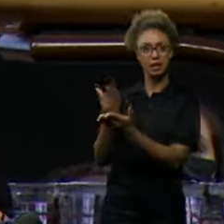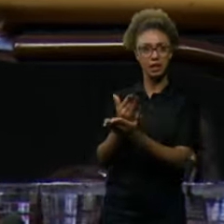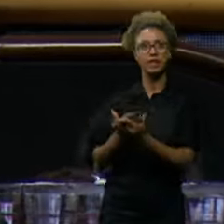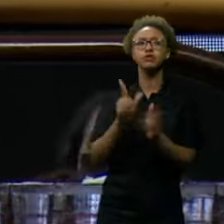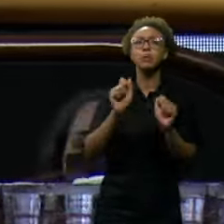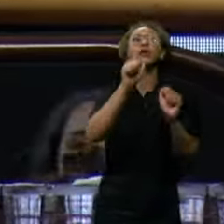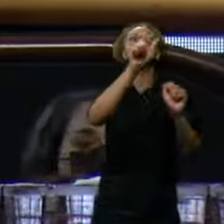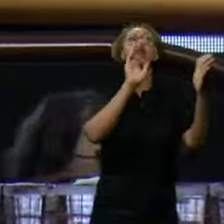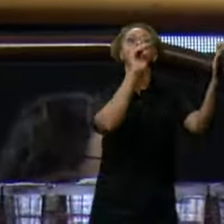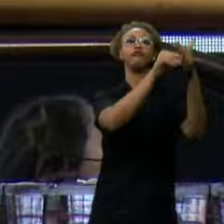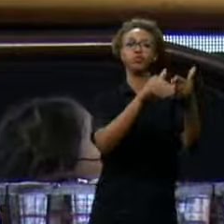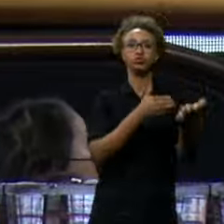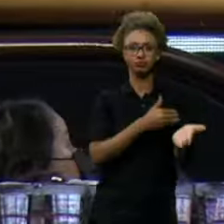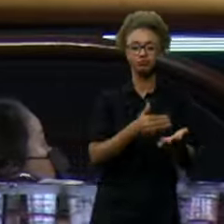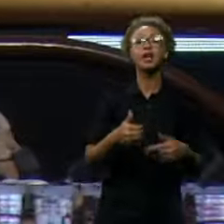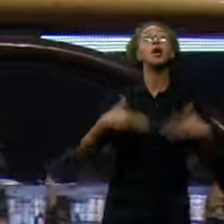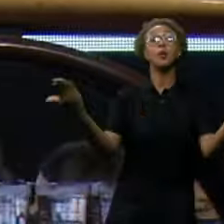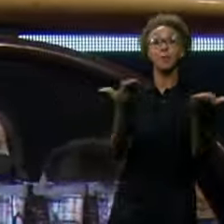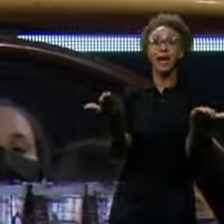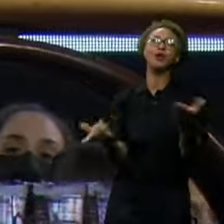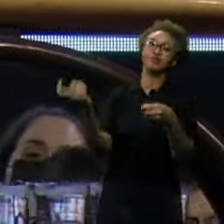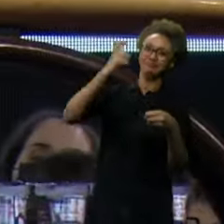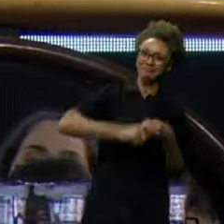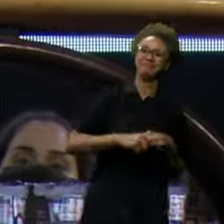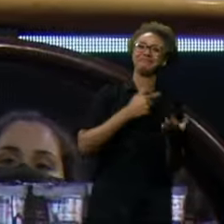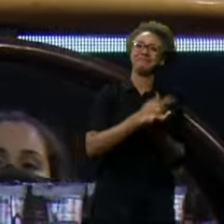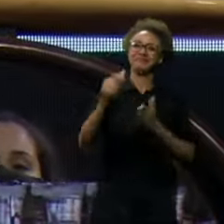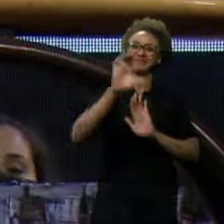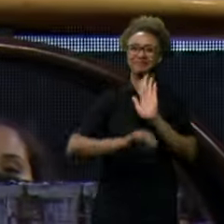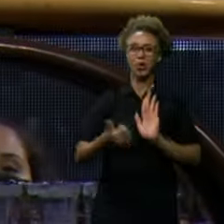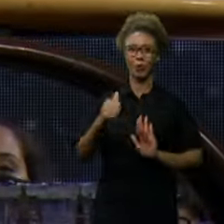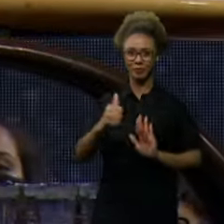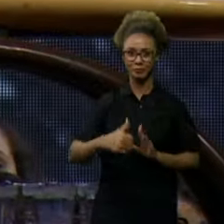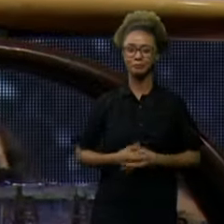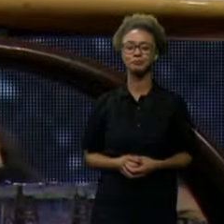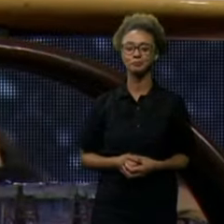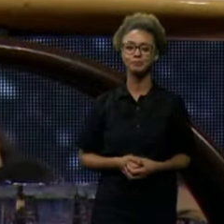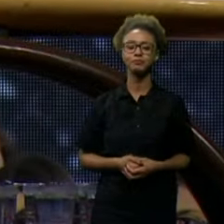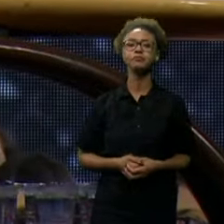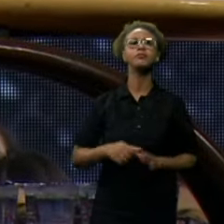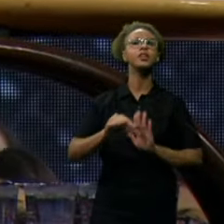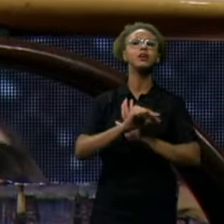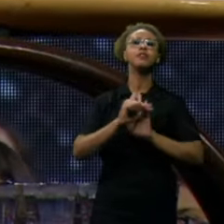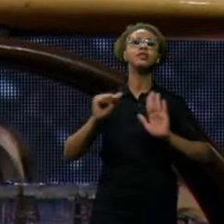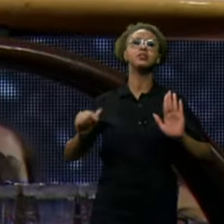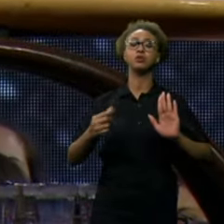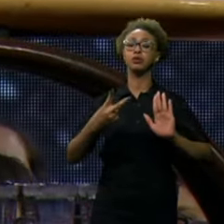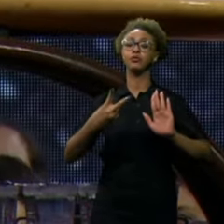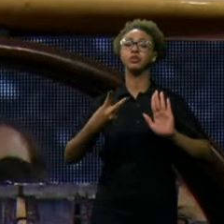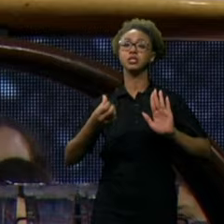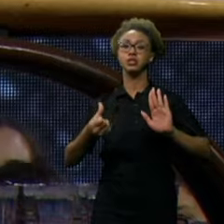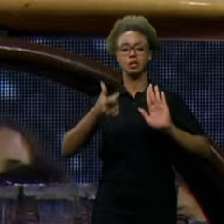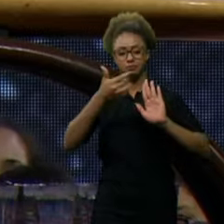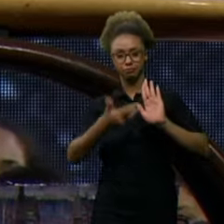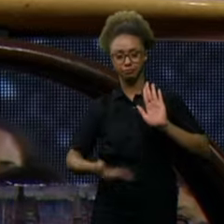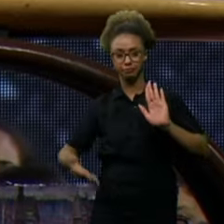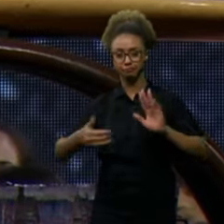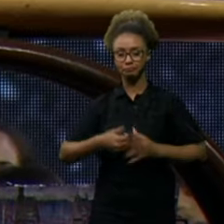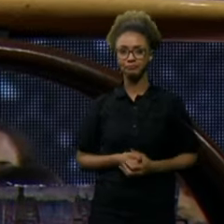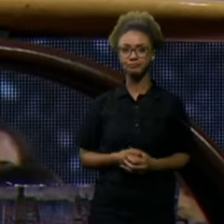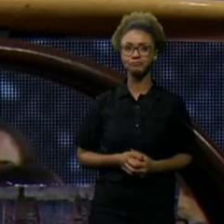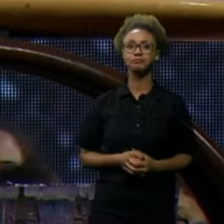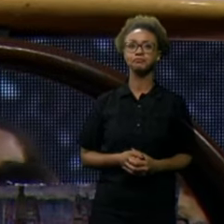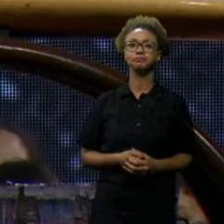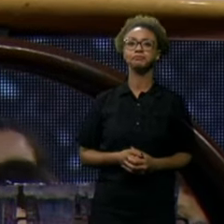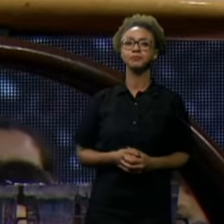nossa equipe lá no final agora sim vamos ao texto Gênesis Capítulo 11 os versos 26 em diante